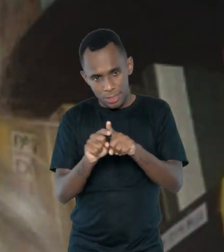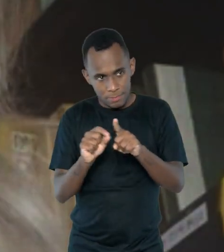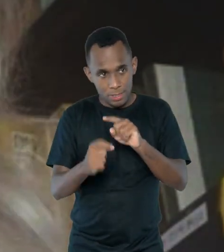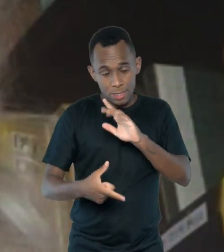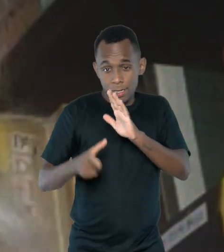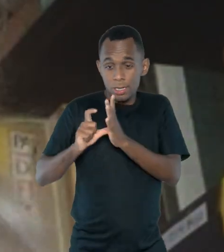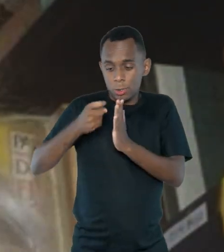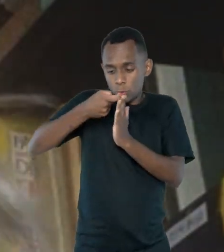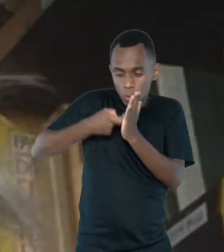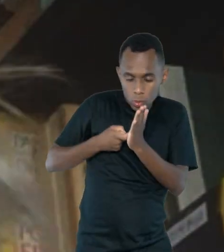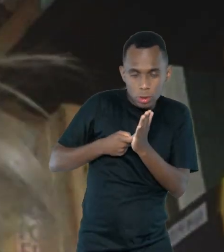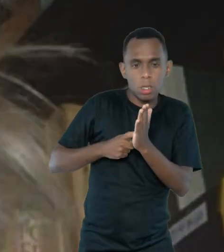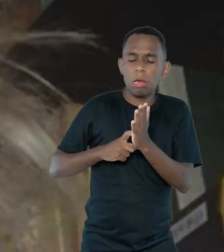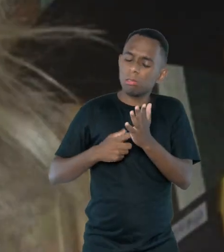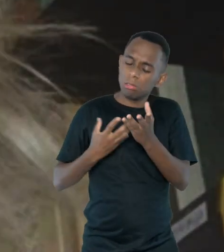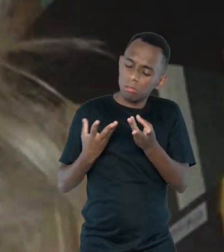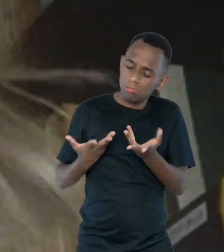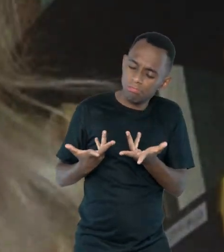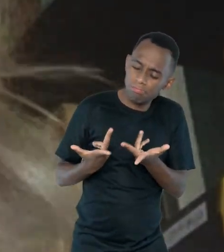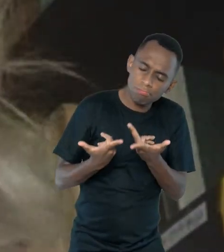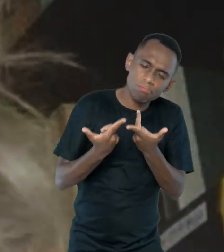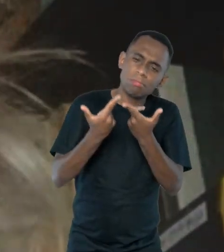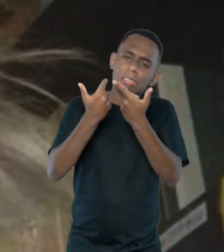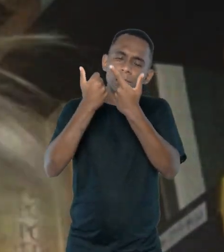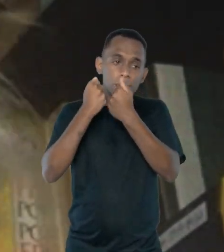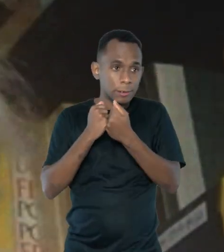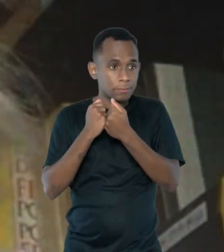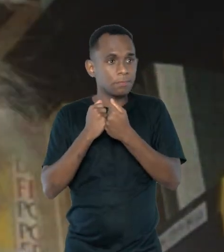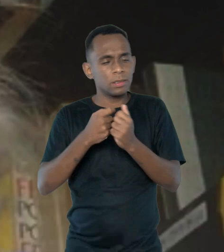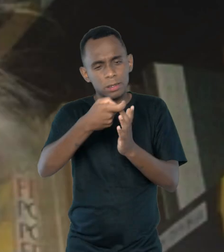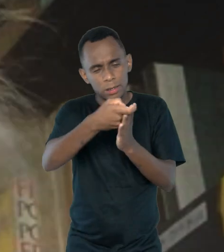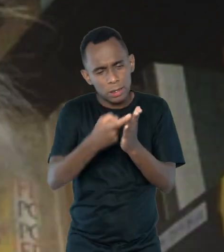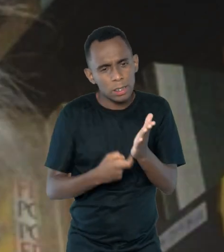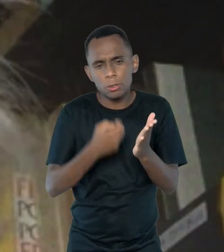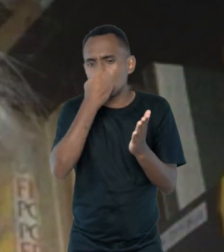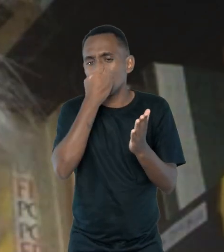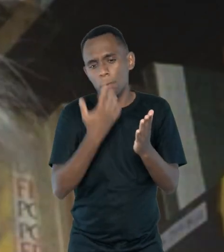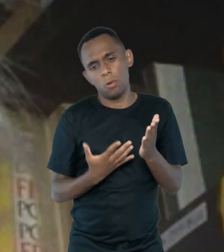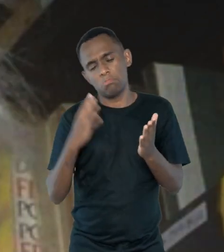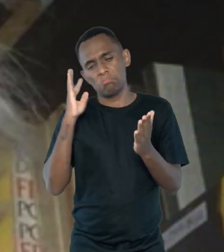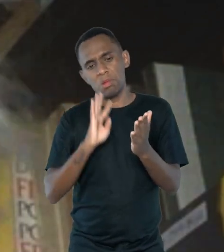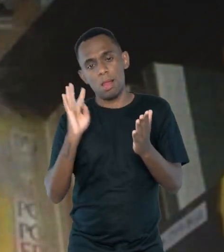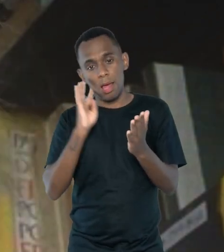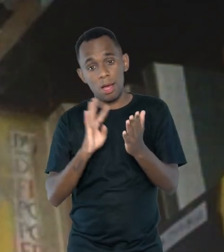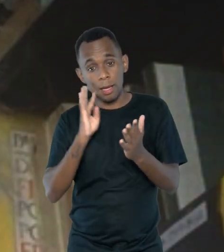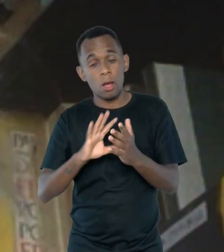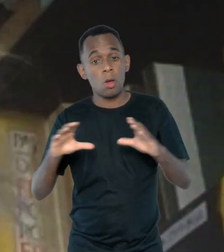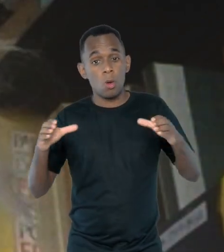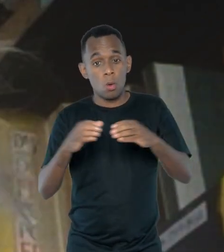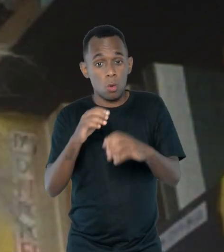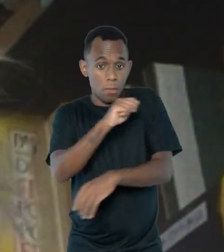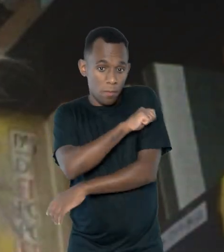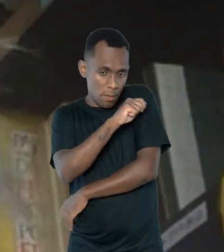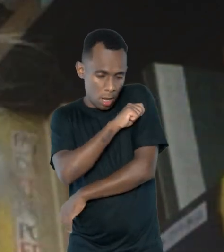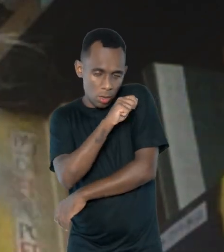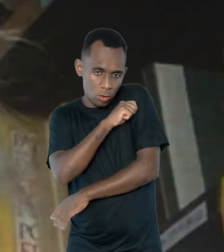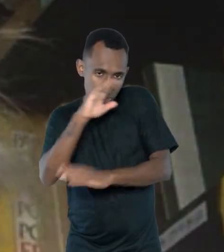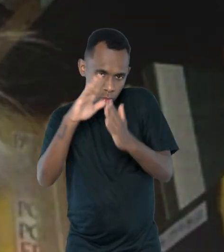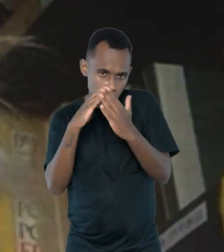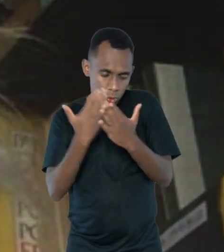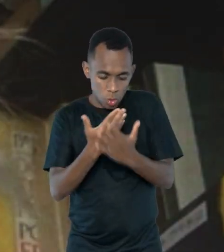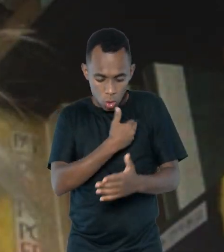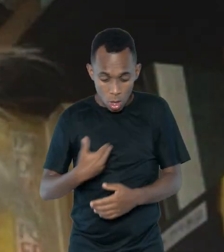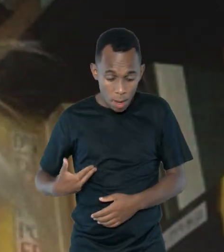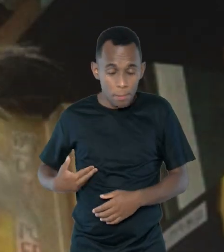de texto da Magda, maravilhosa. Só texto legal. Os alunos de escola pública, talvez